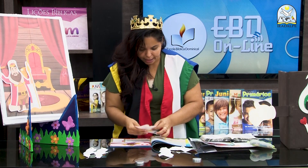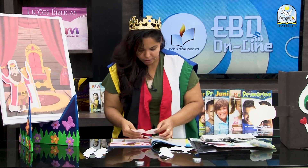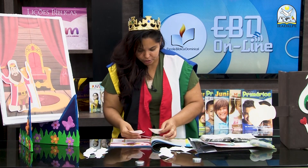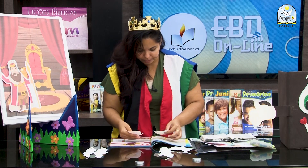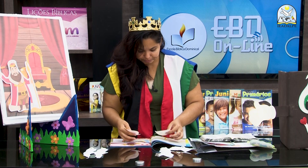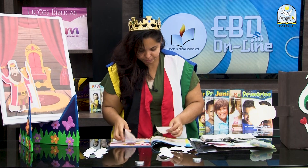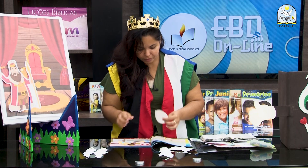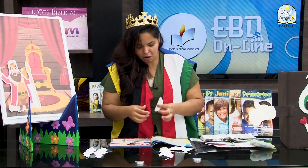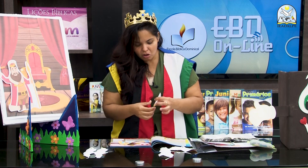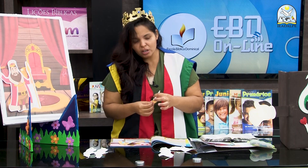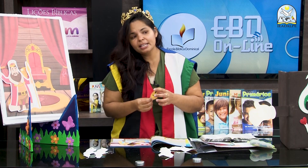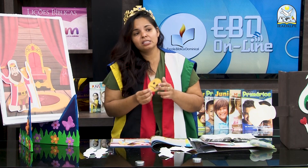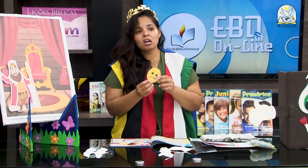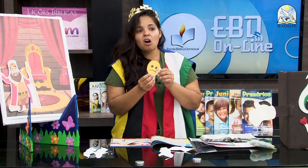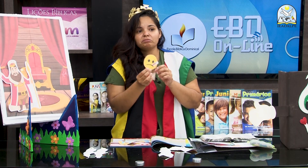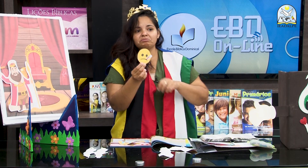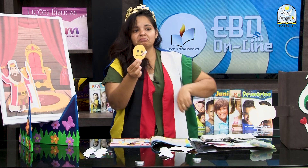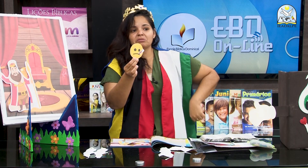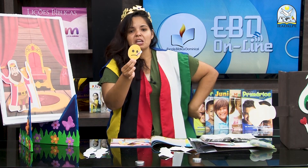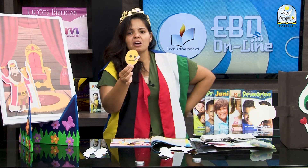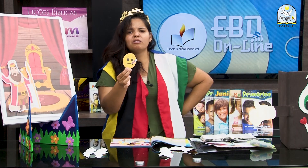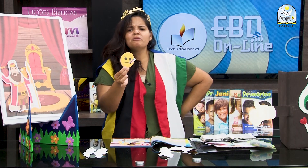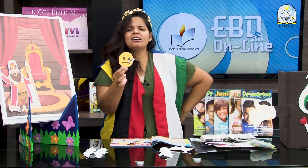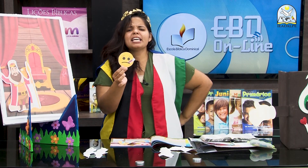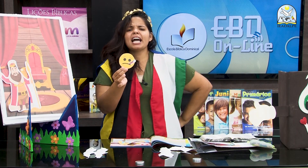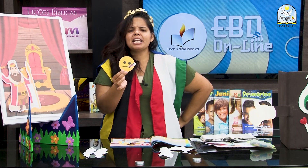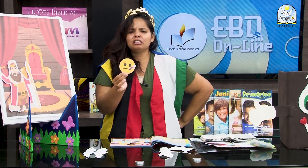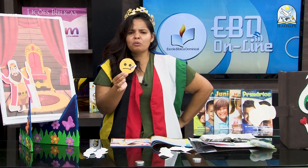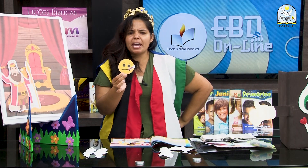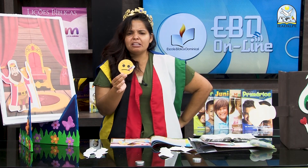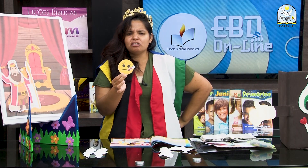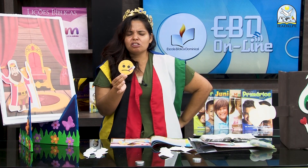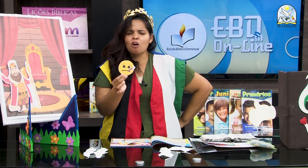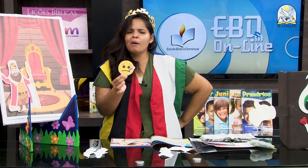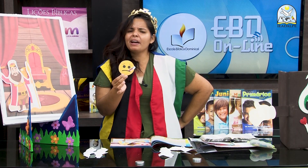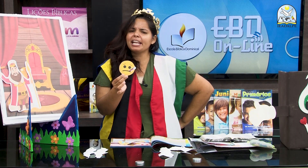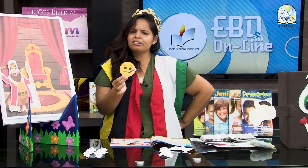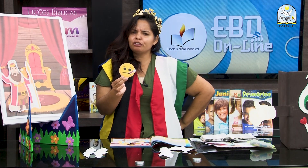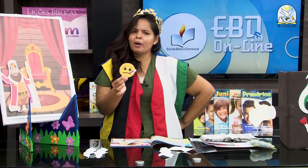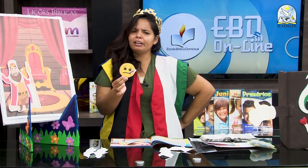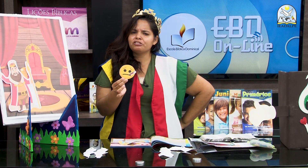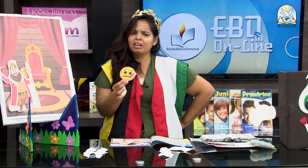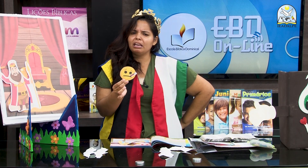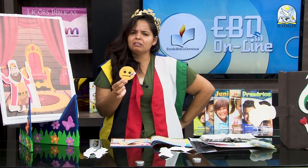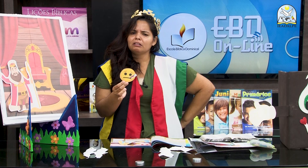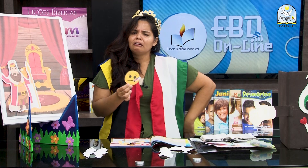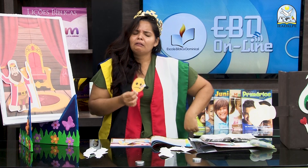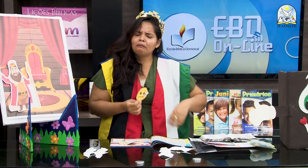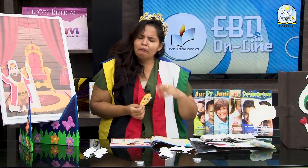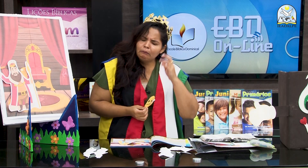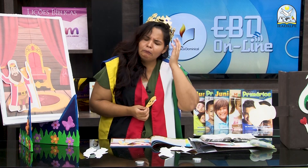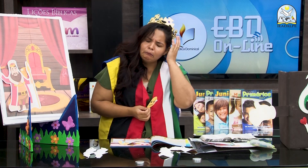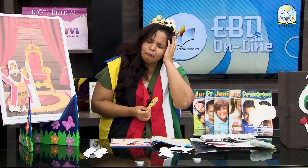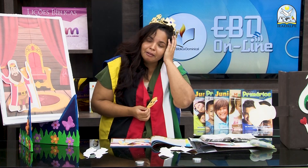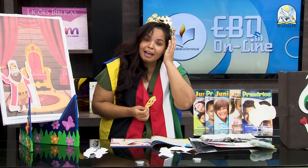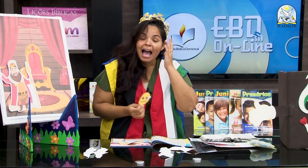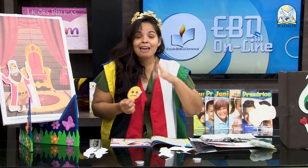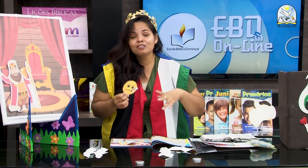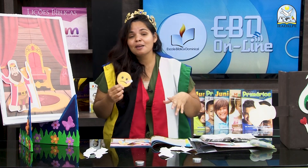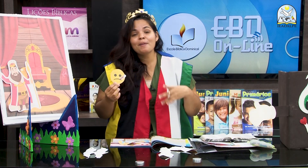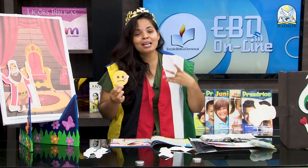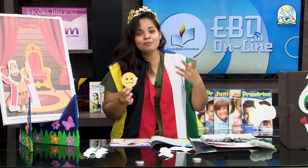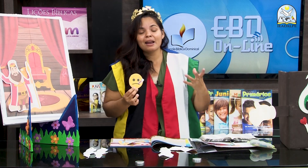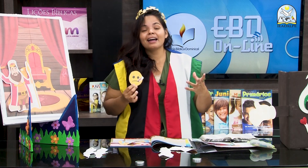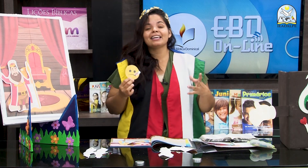muito doente. Olha só. Vamos fazer carinha de doente? Como é uma carinha de doente, hein?